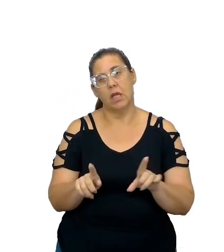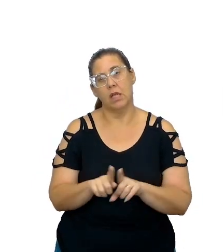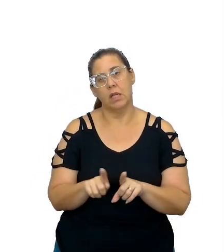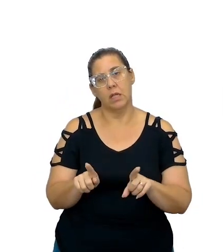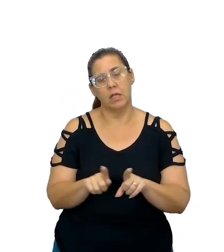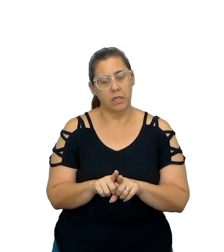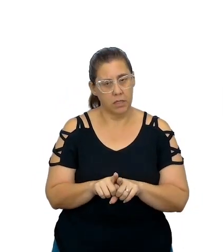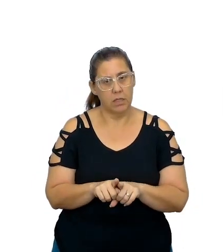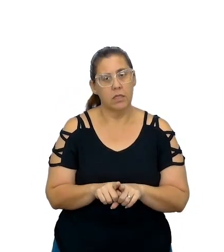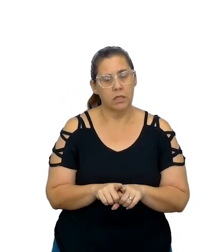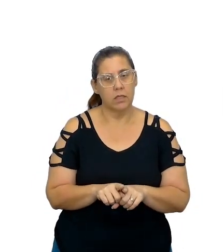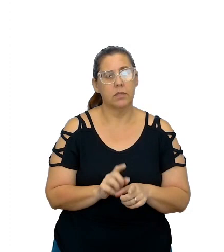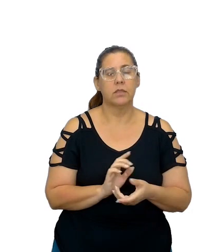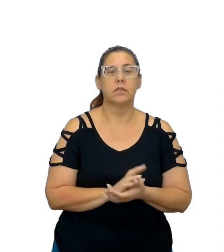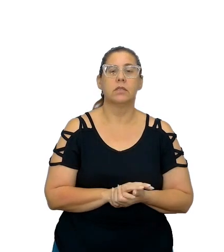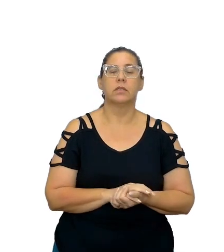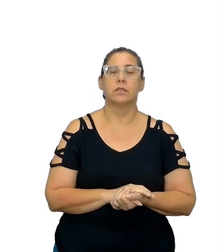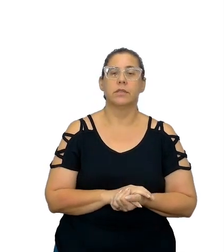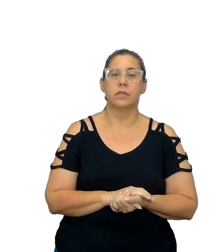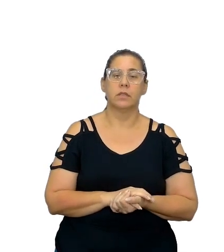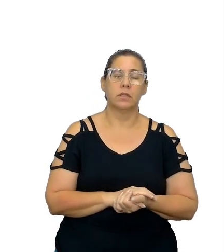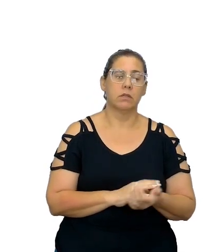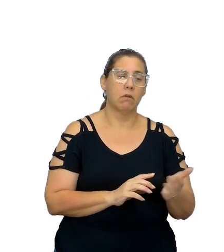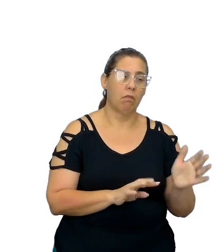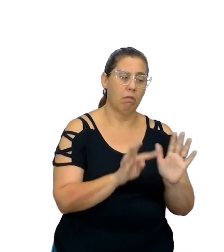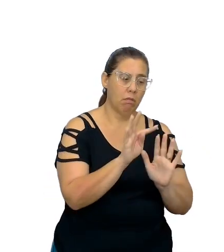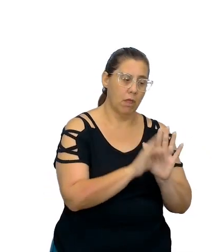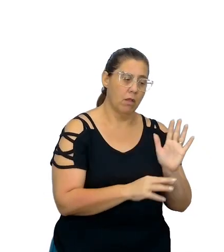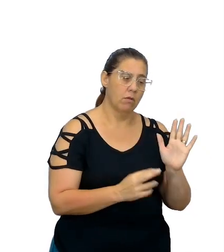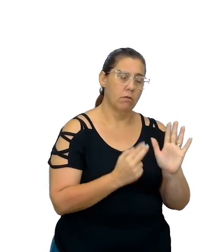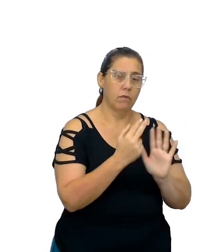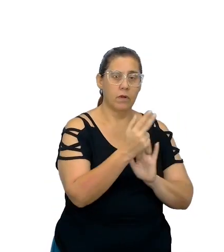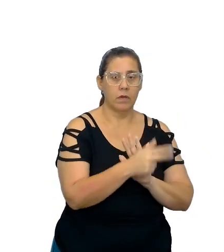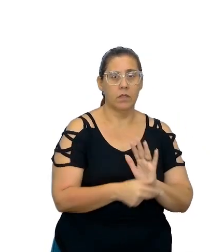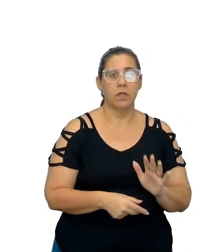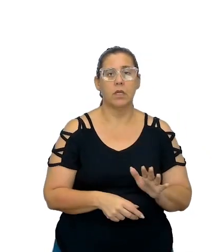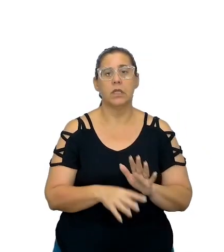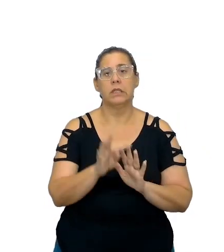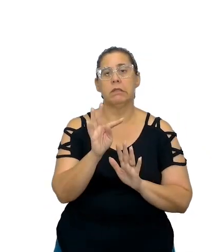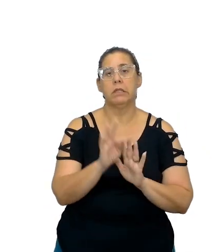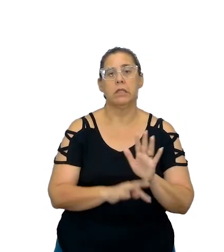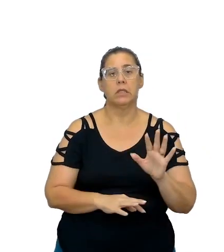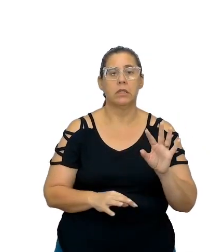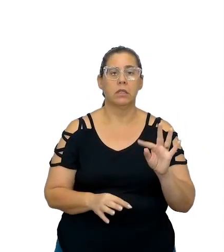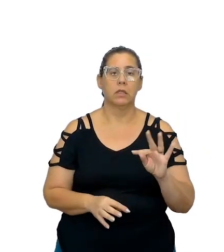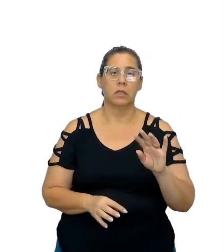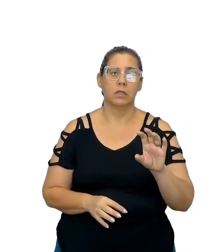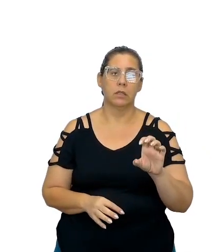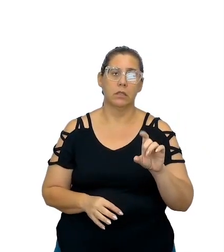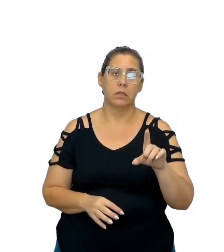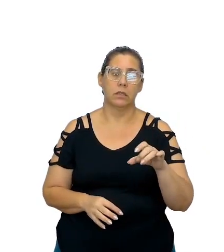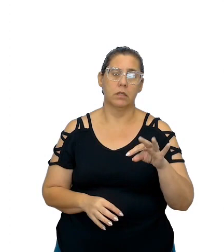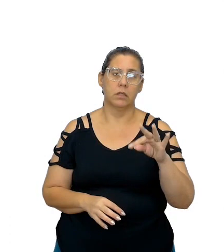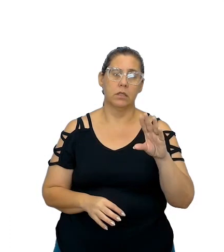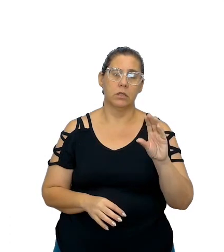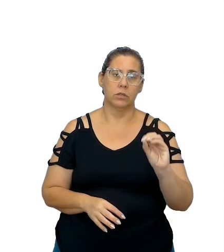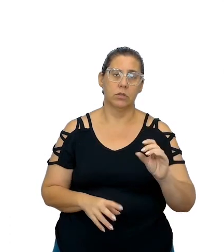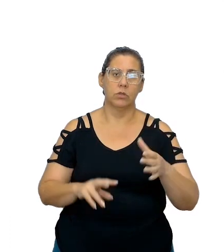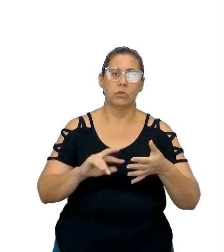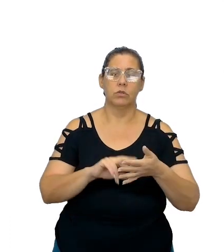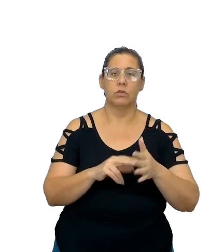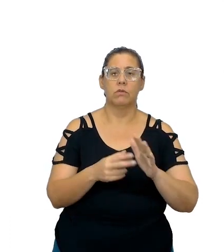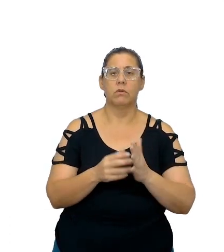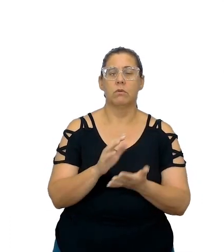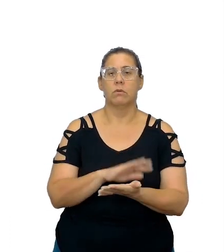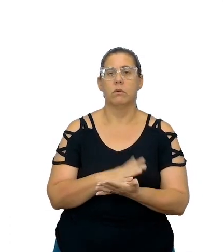textos multimodais e multissemióticos, nós temos que a palavra texto, ela se estendeu e esses enunciados